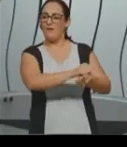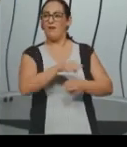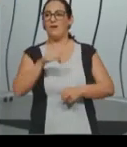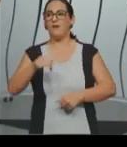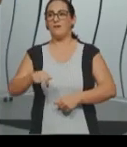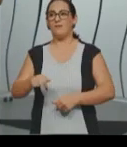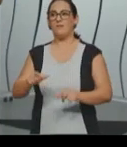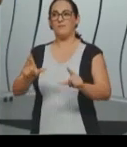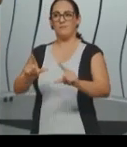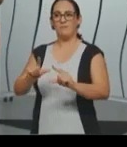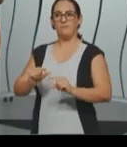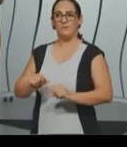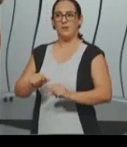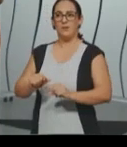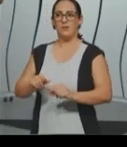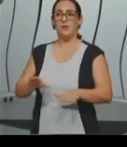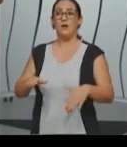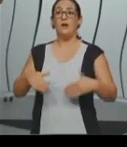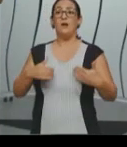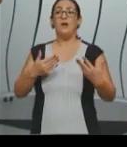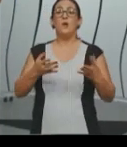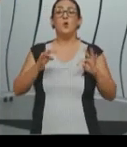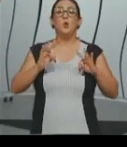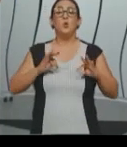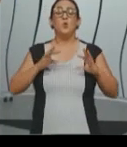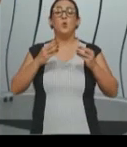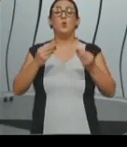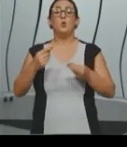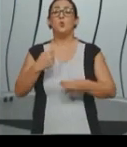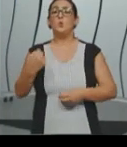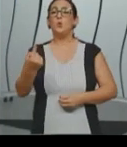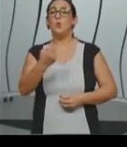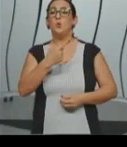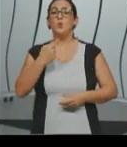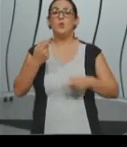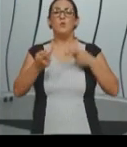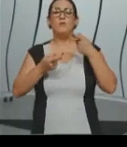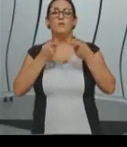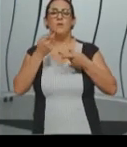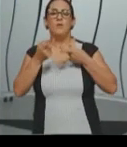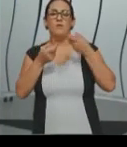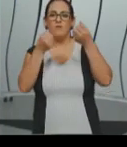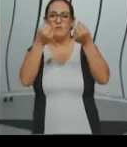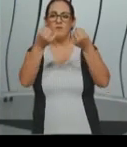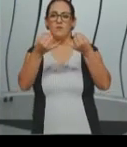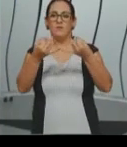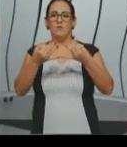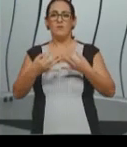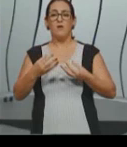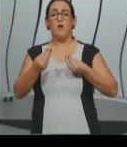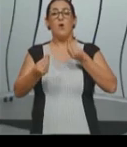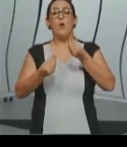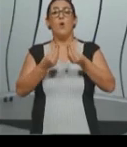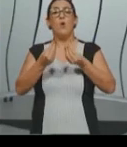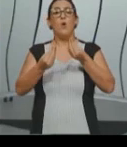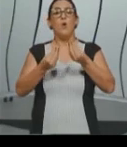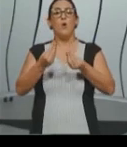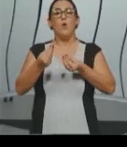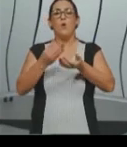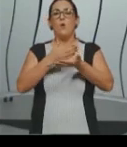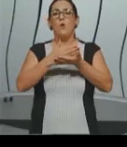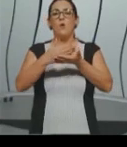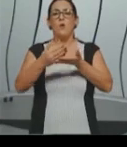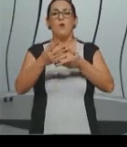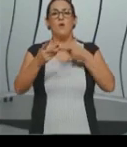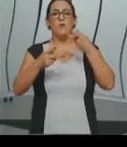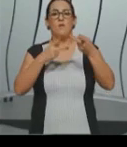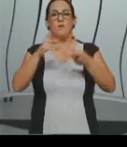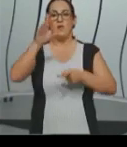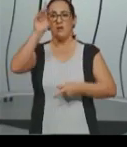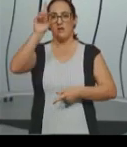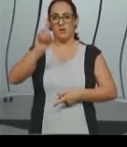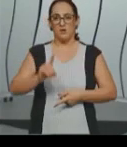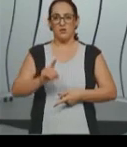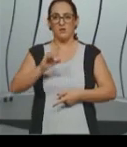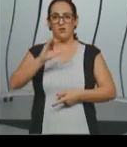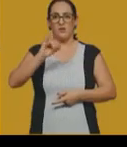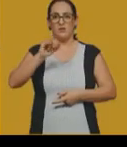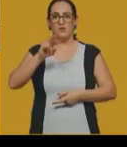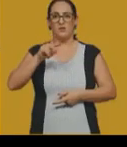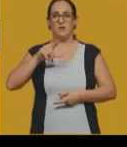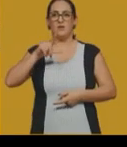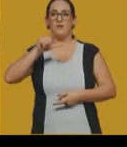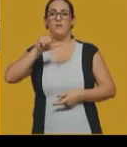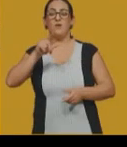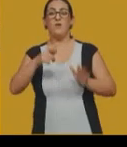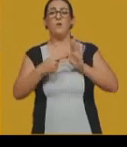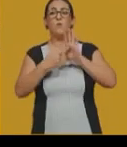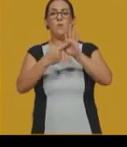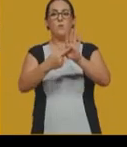E todas as situações que nós falamos, né, quando a gente começa falando dos direitos civis lá no início, a gente opera com alguns conceitos importantes, inclusive